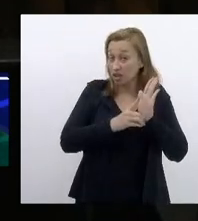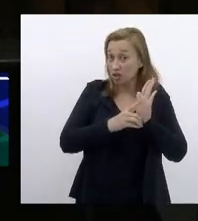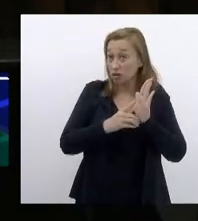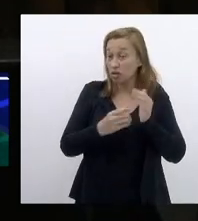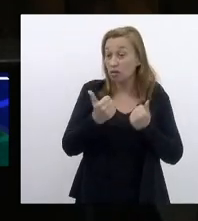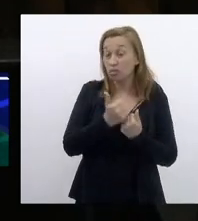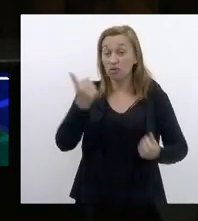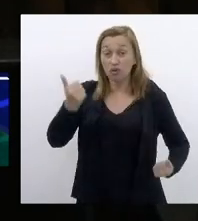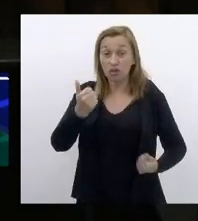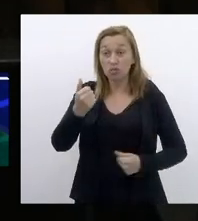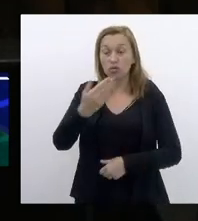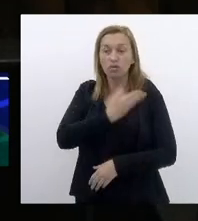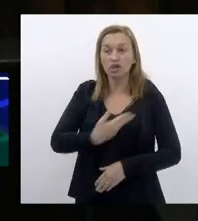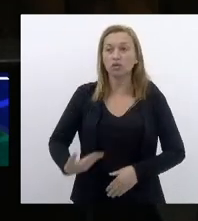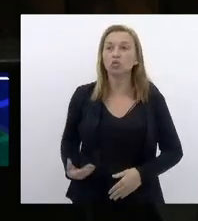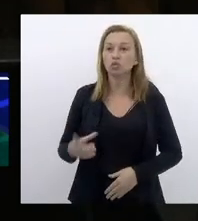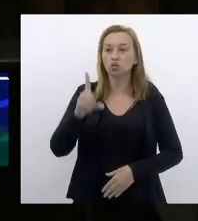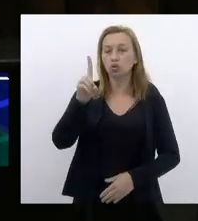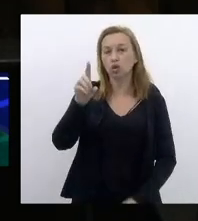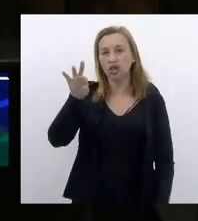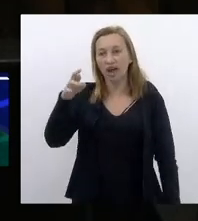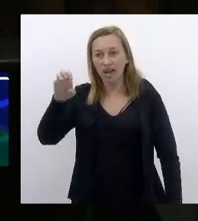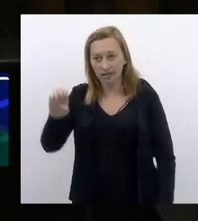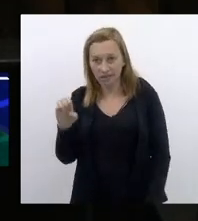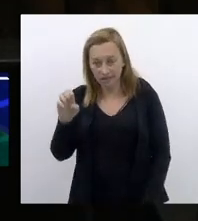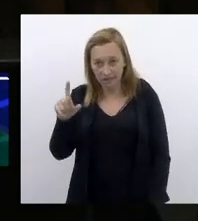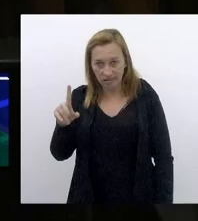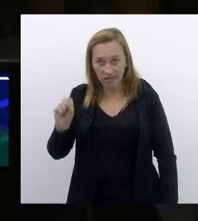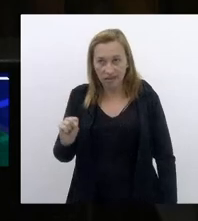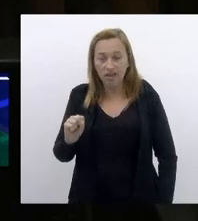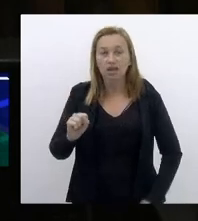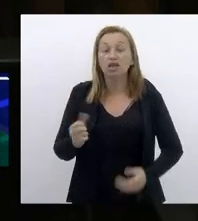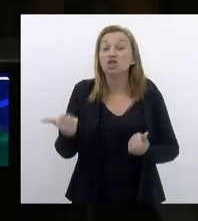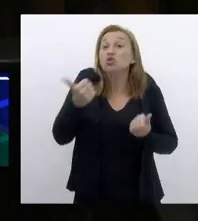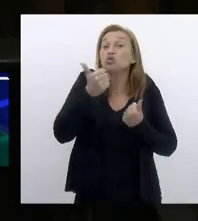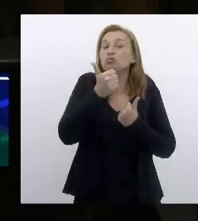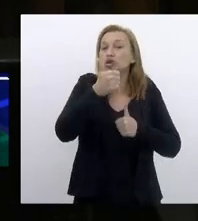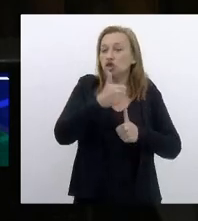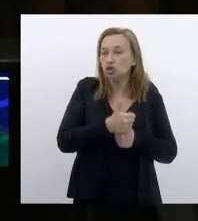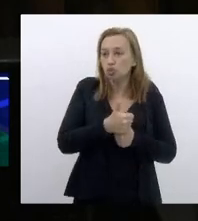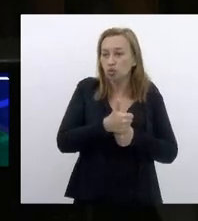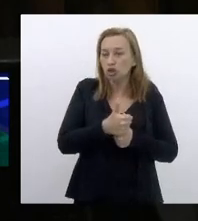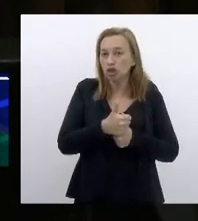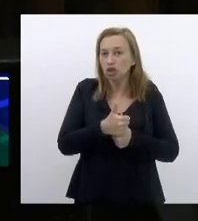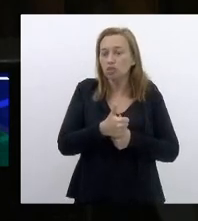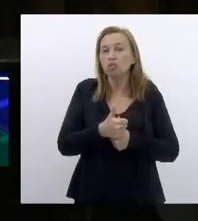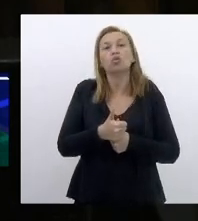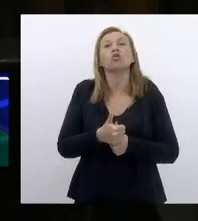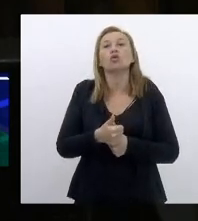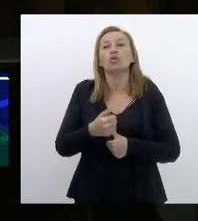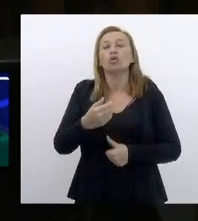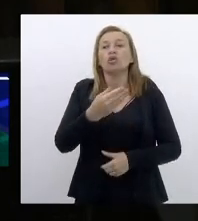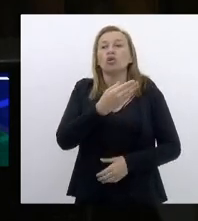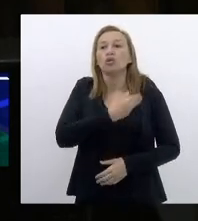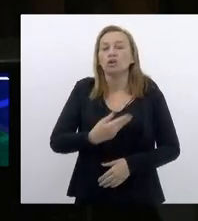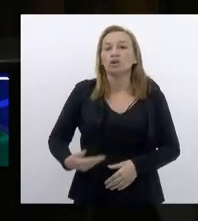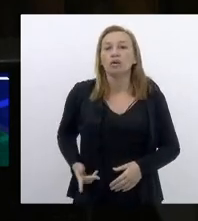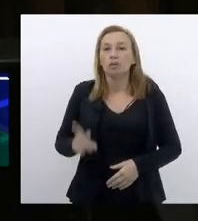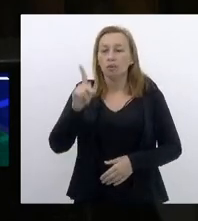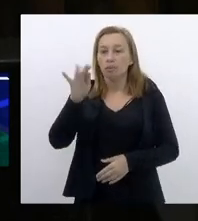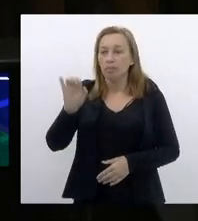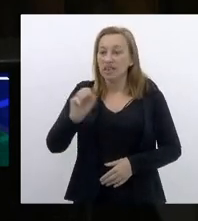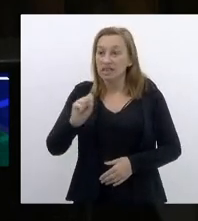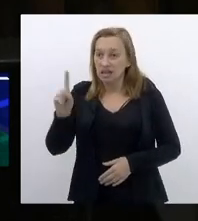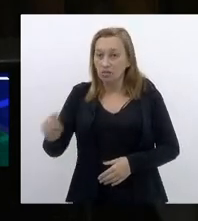vice-governador Dornelles, que substituía o governador Pezão, que estava no tratamento de um